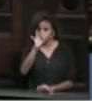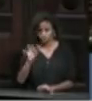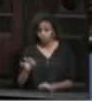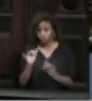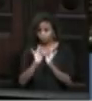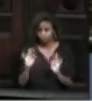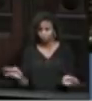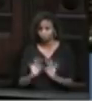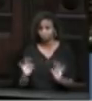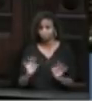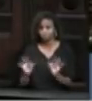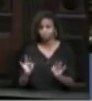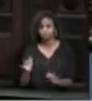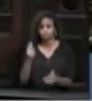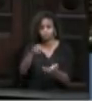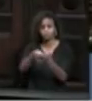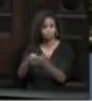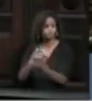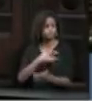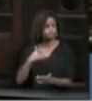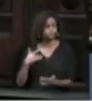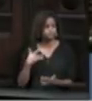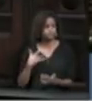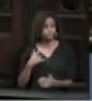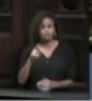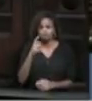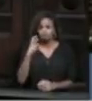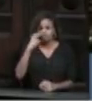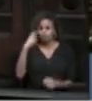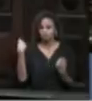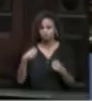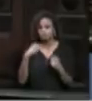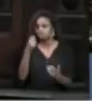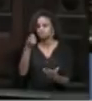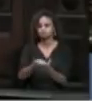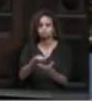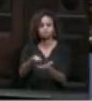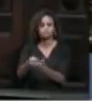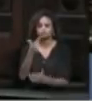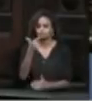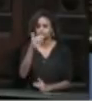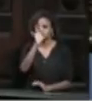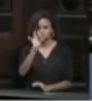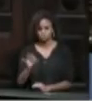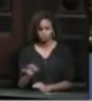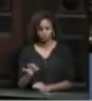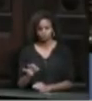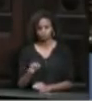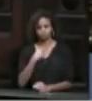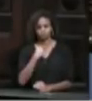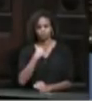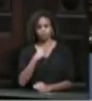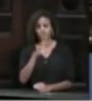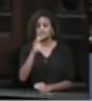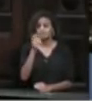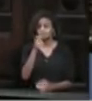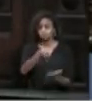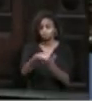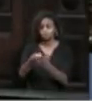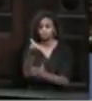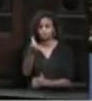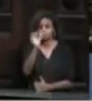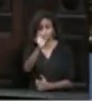de investir 12%, porque era o mínimo. Não, ele investiu 6%. Olhem para... Como é que um deputado vai votar favorável